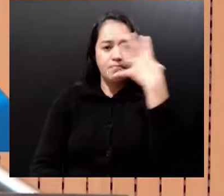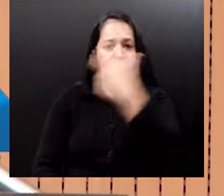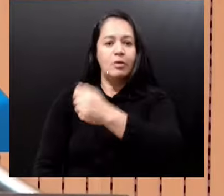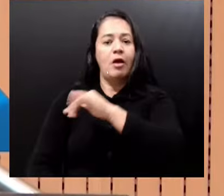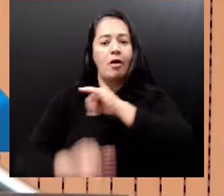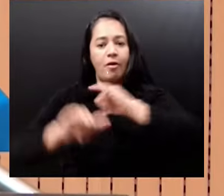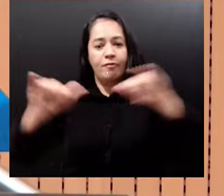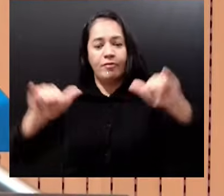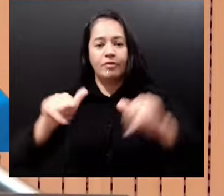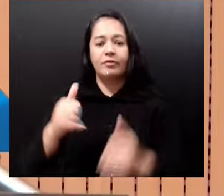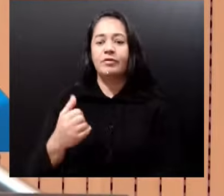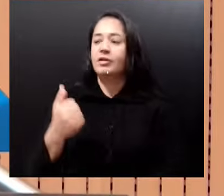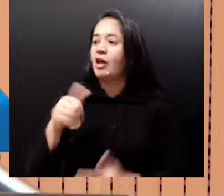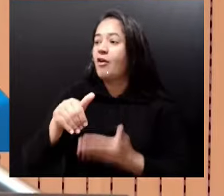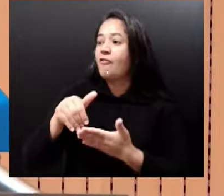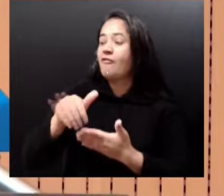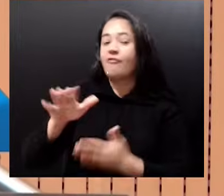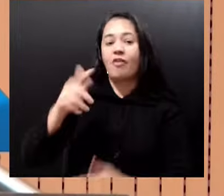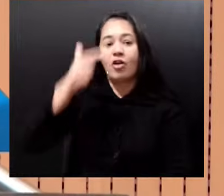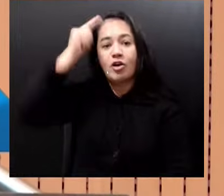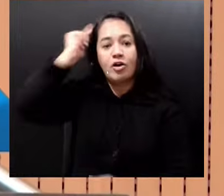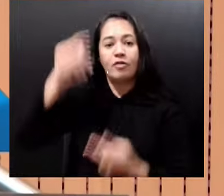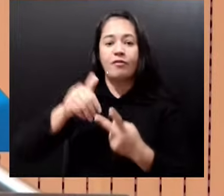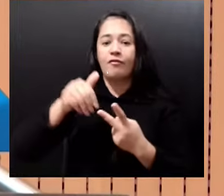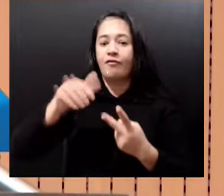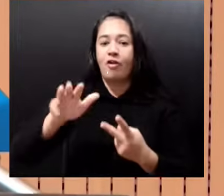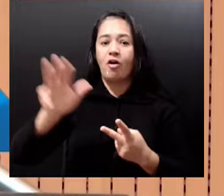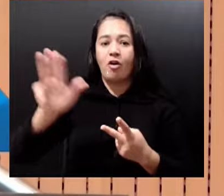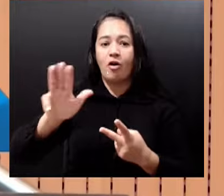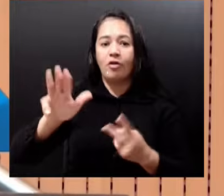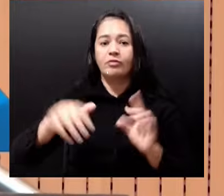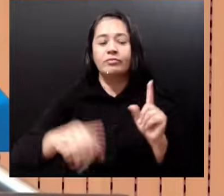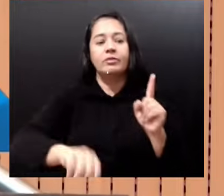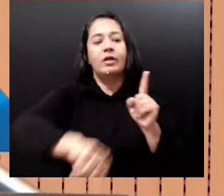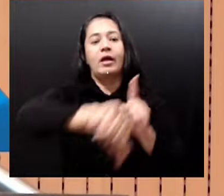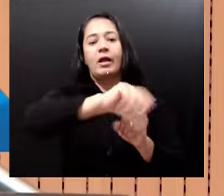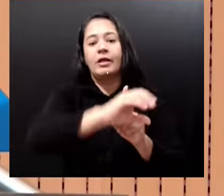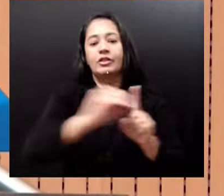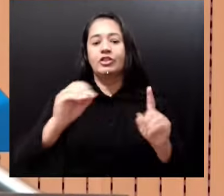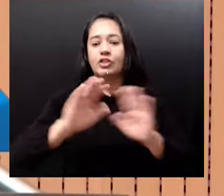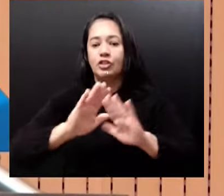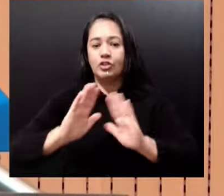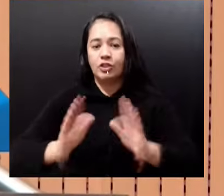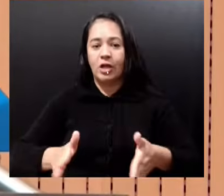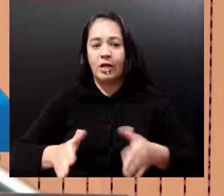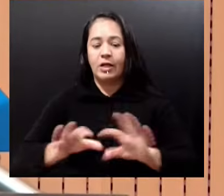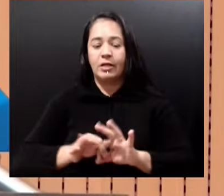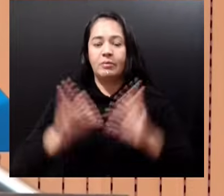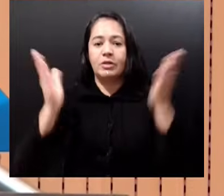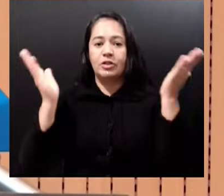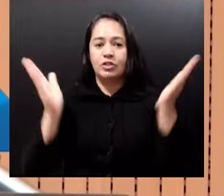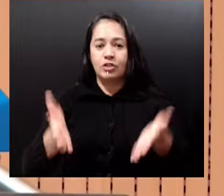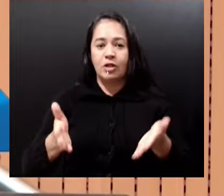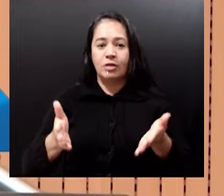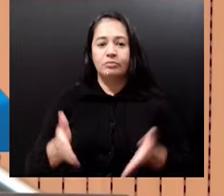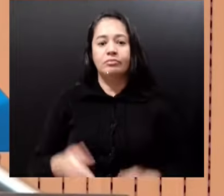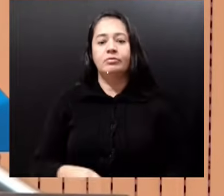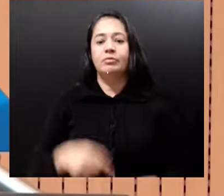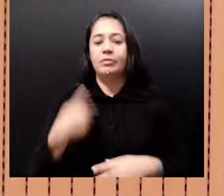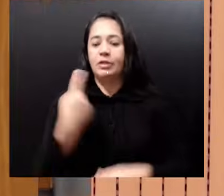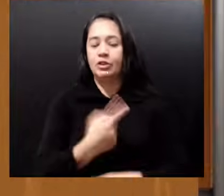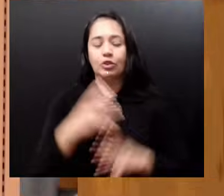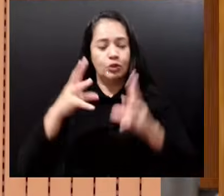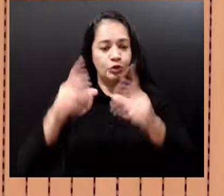Moraes, fora Lula, anistia já e liberdade já de expressão para todos os